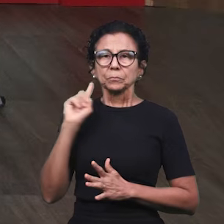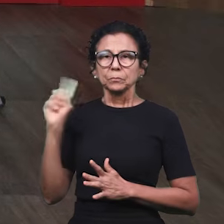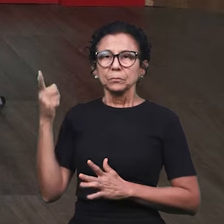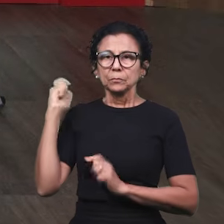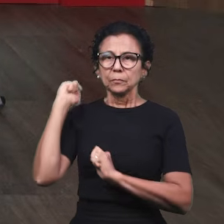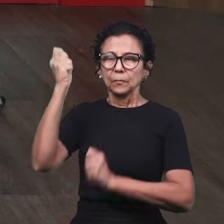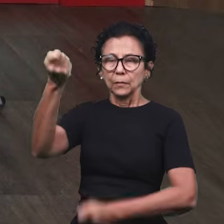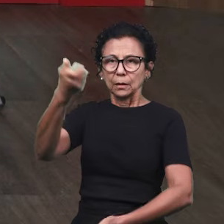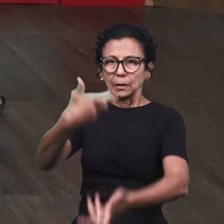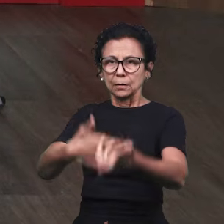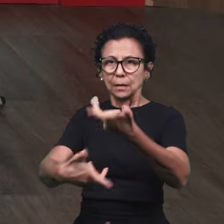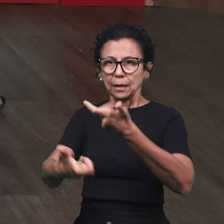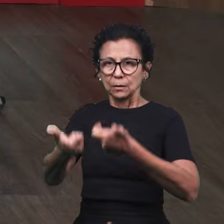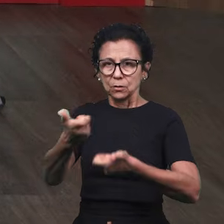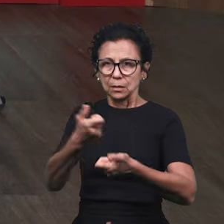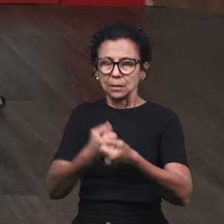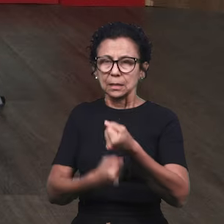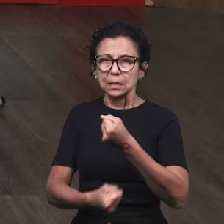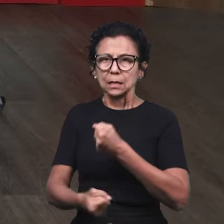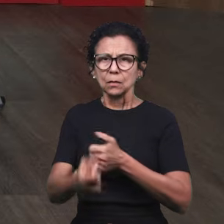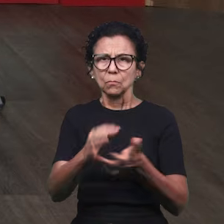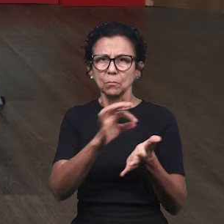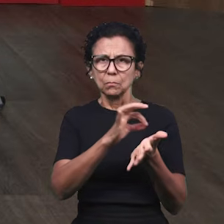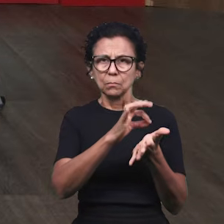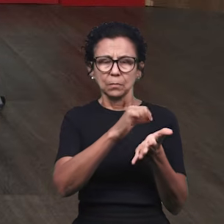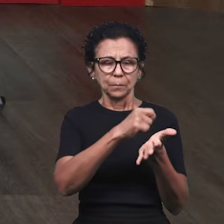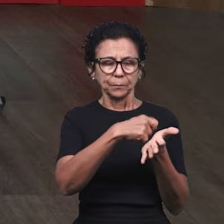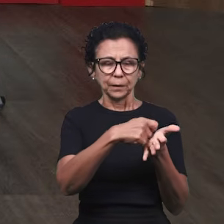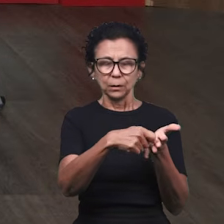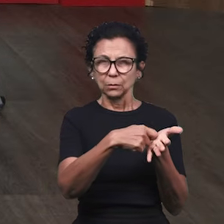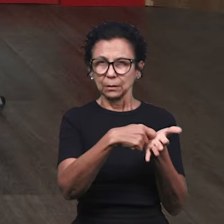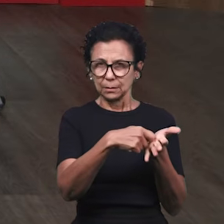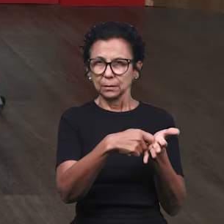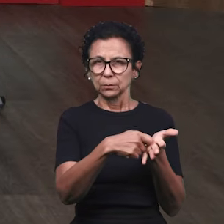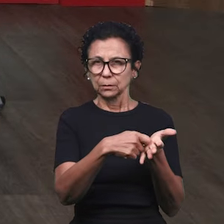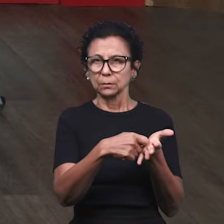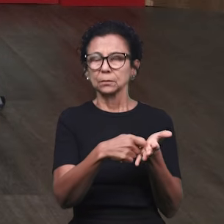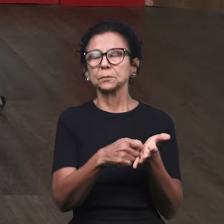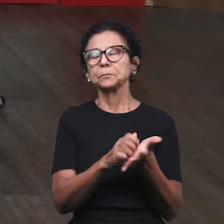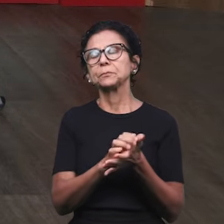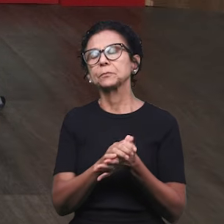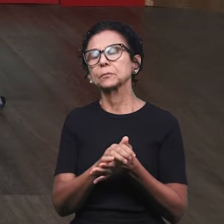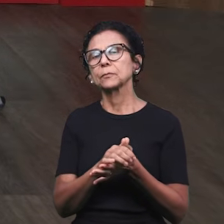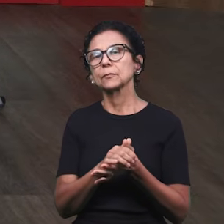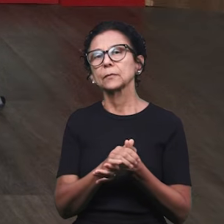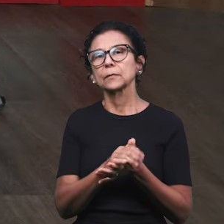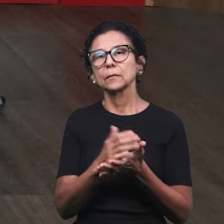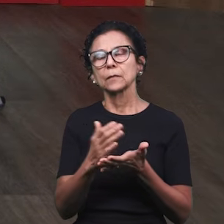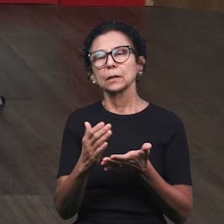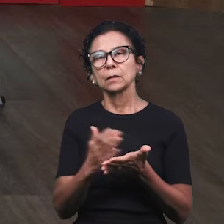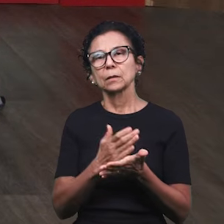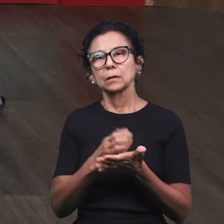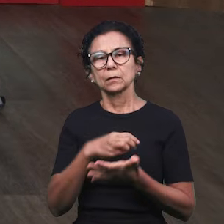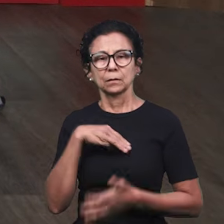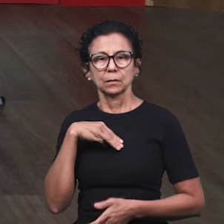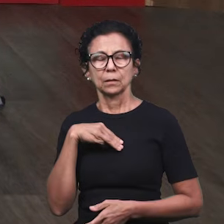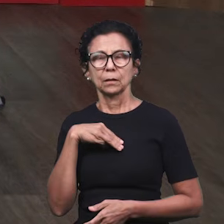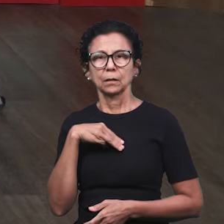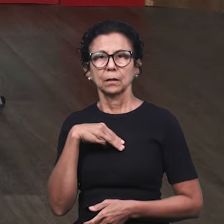em que Mateus ele usa do grego a expressão